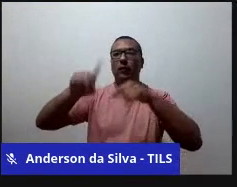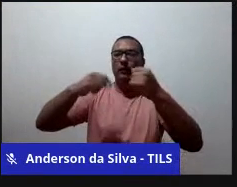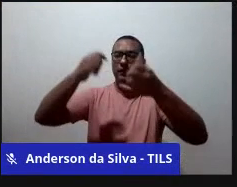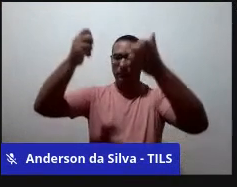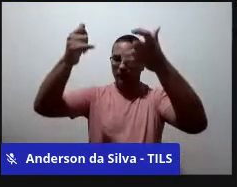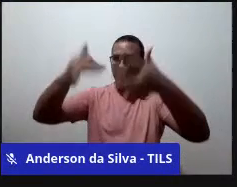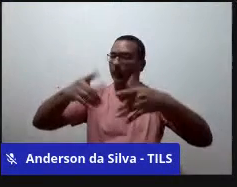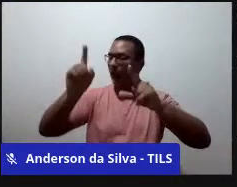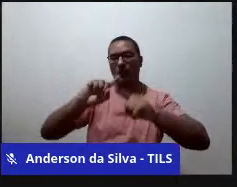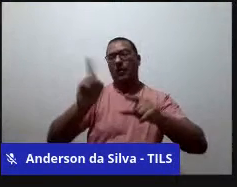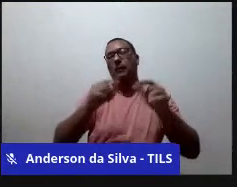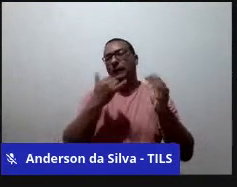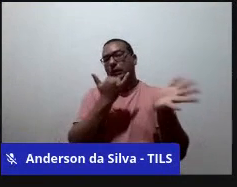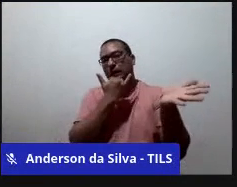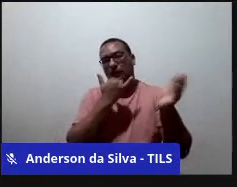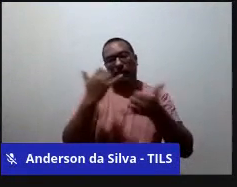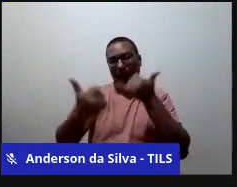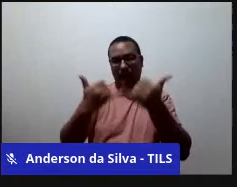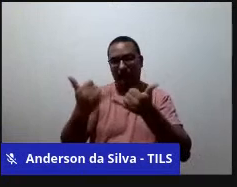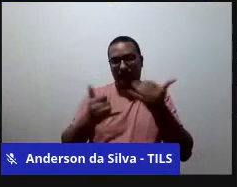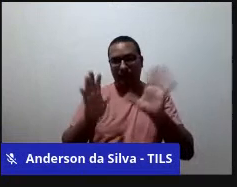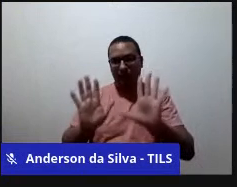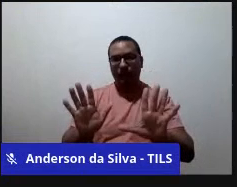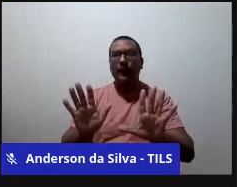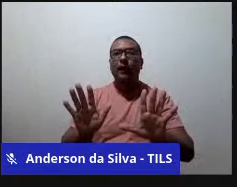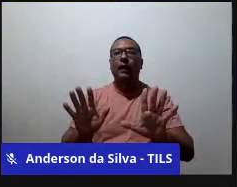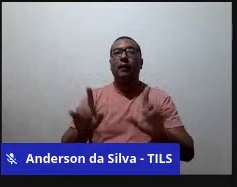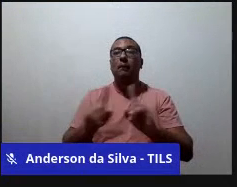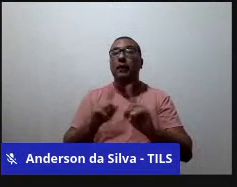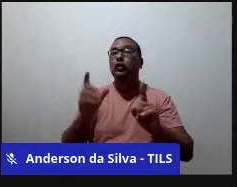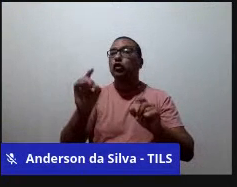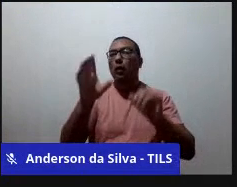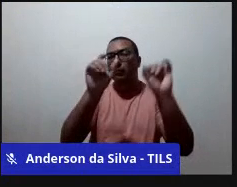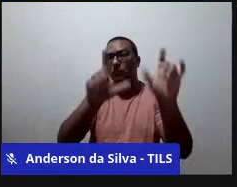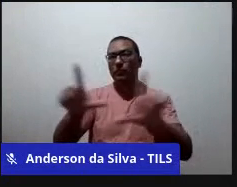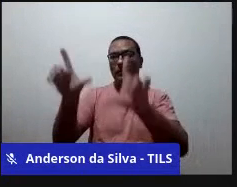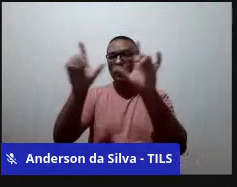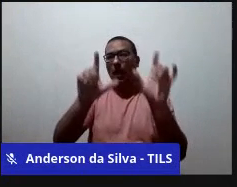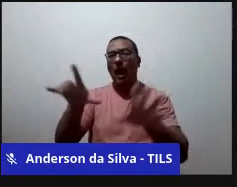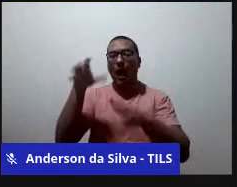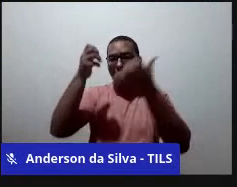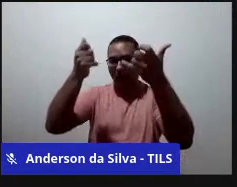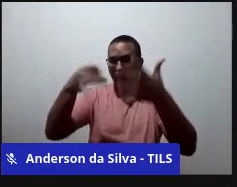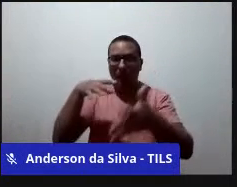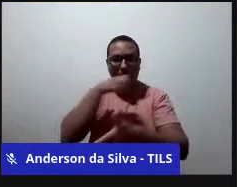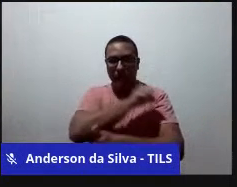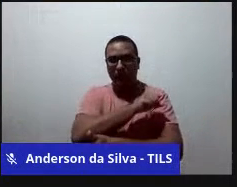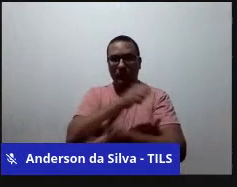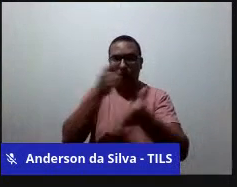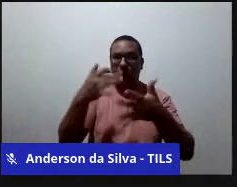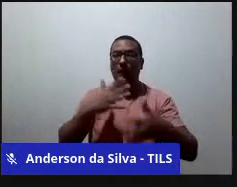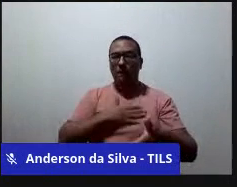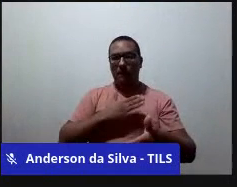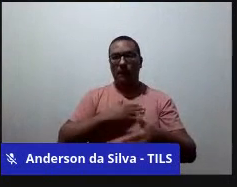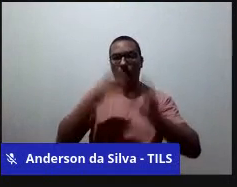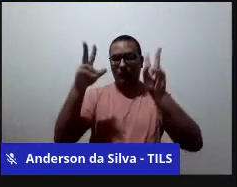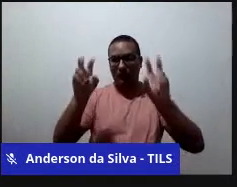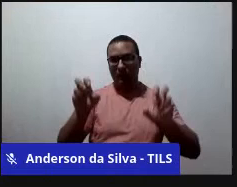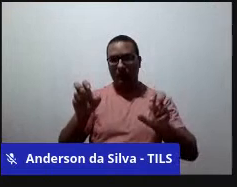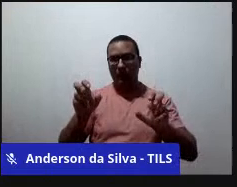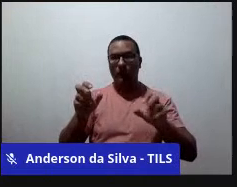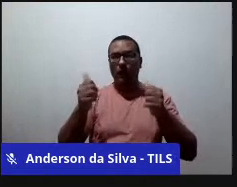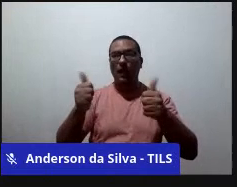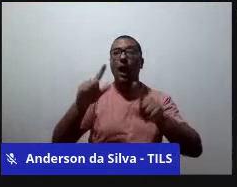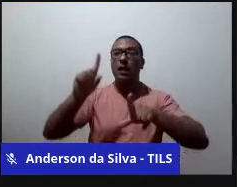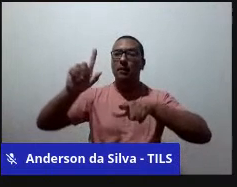Não, brincadeira. Alguns slides aí, só para ajudar aí na contextualização da minha parte, né? E no final,